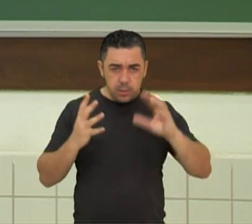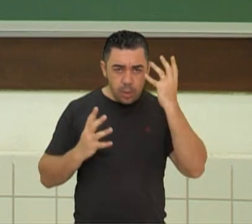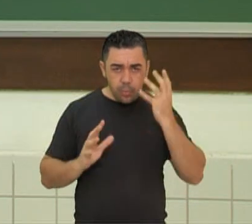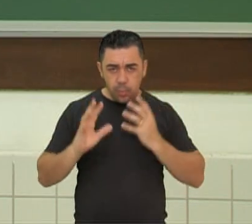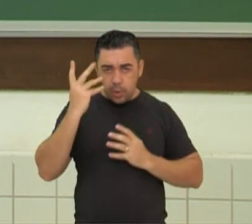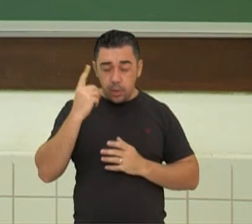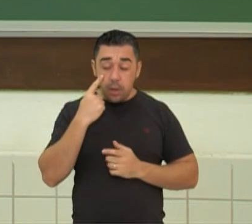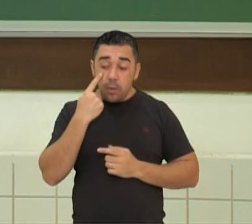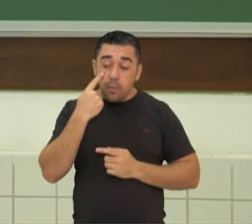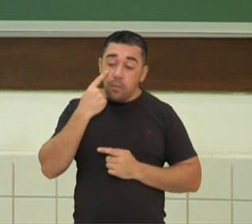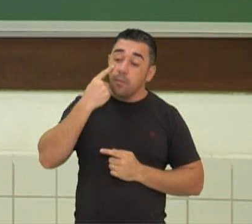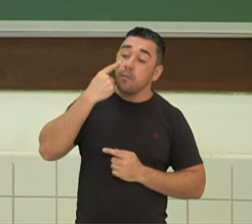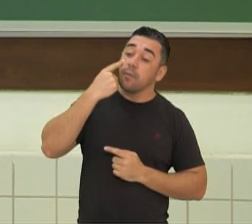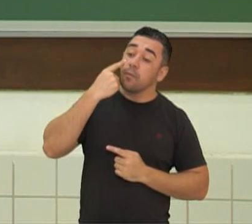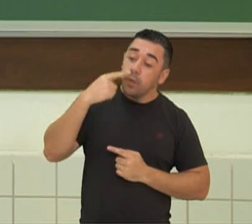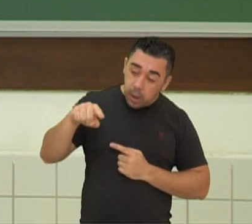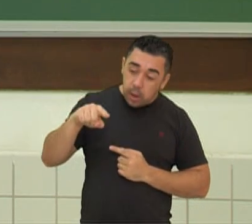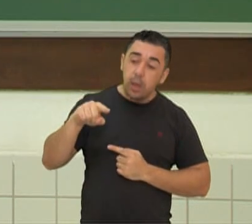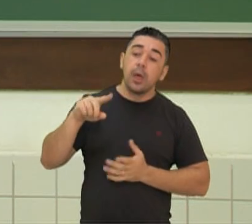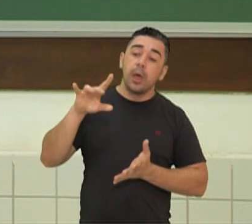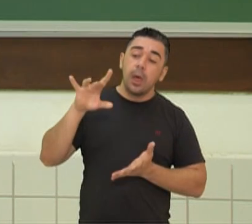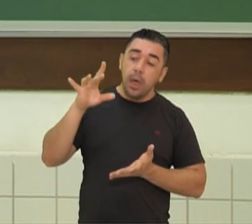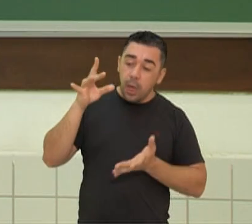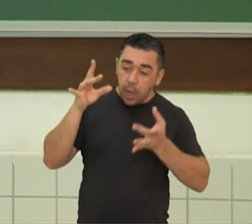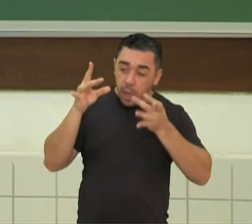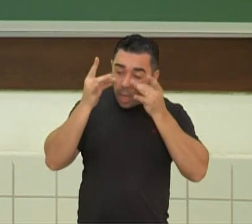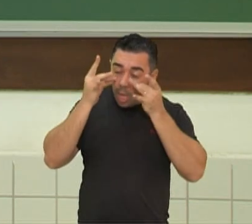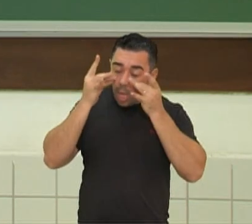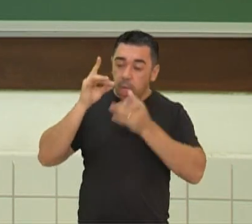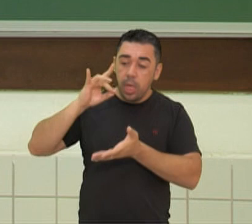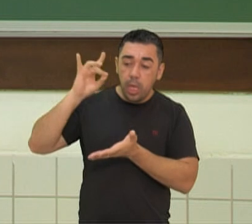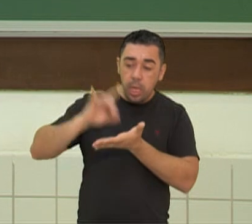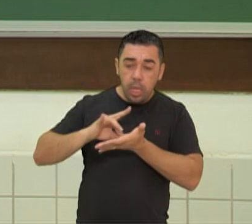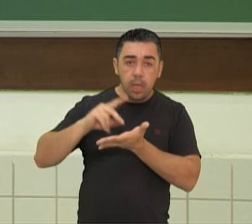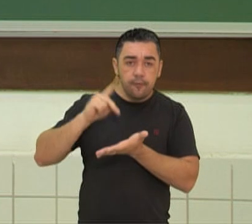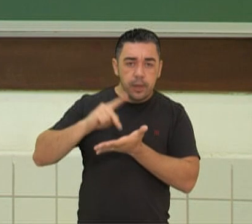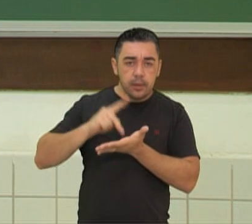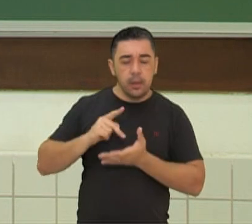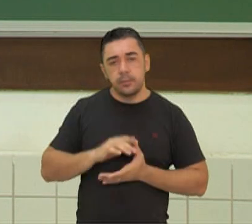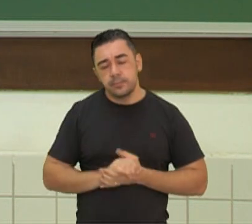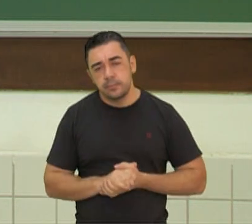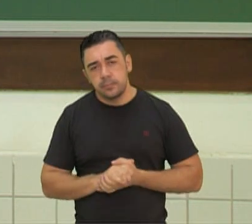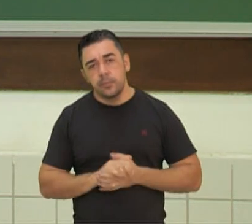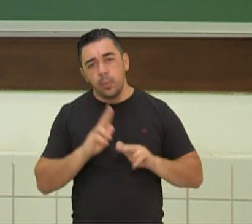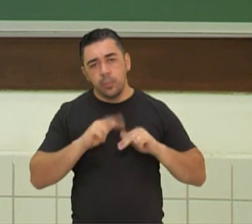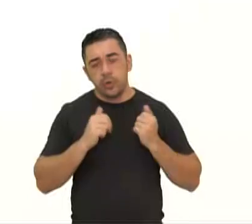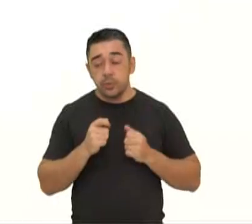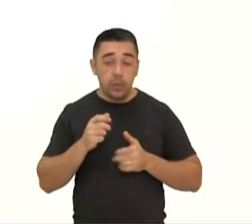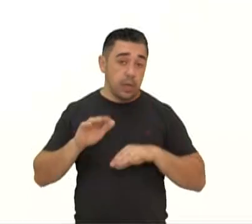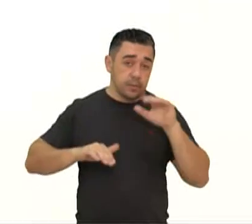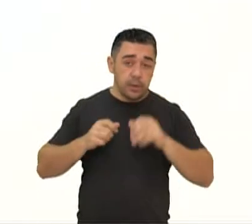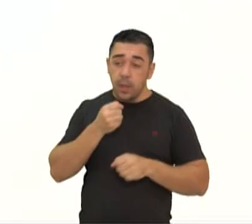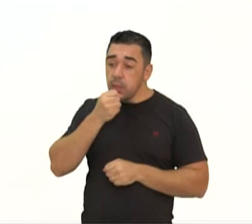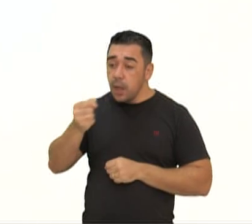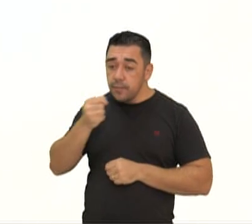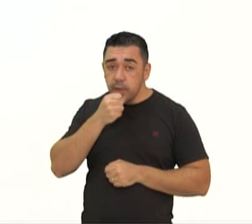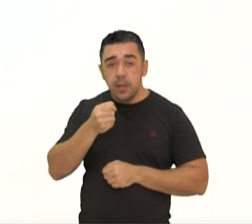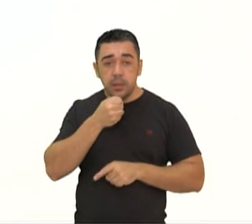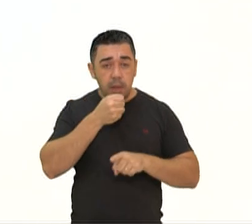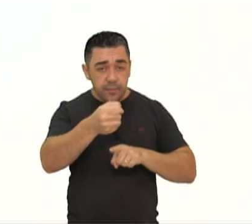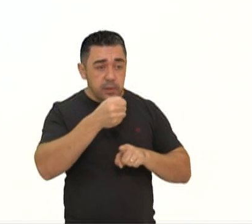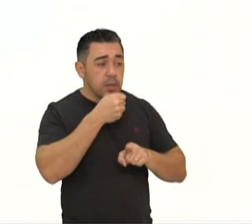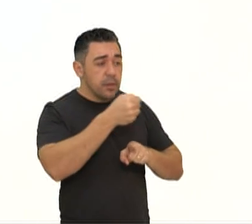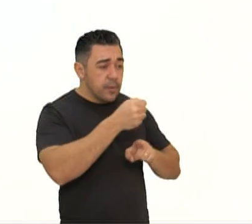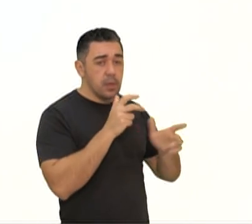fazer a verificação, a constatação dos fatos, tá? Para isso, ele entrevista as pessoas envolvidas